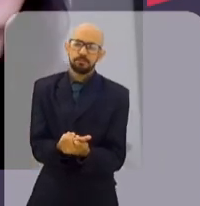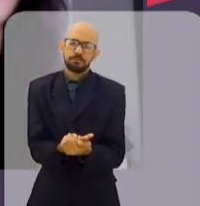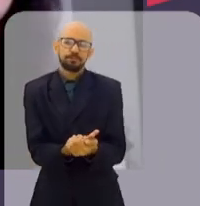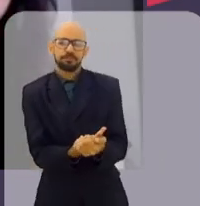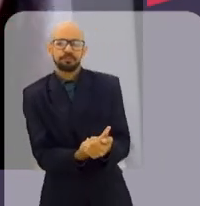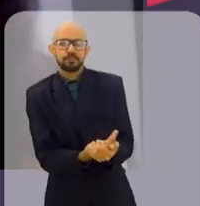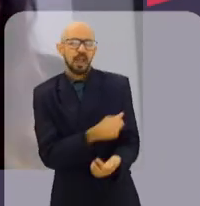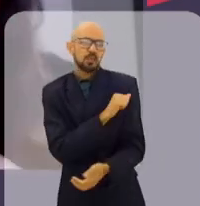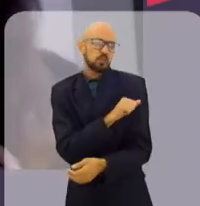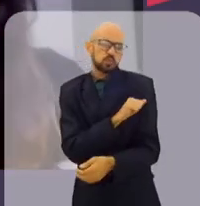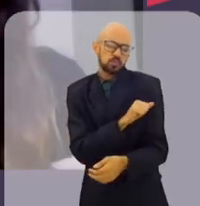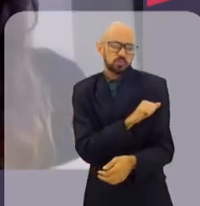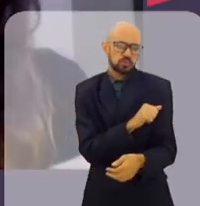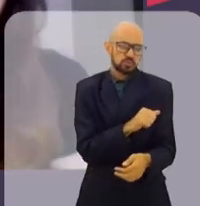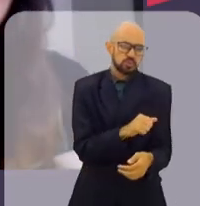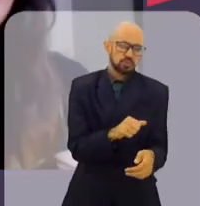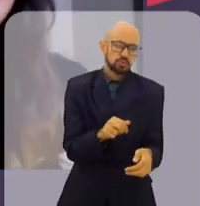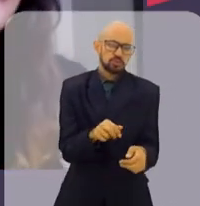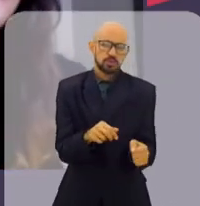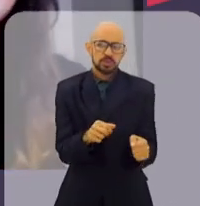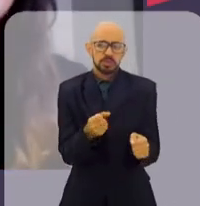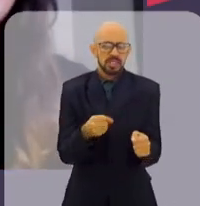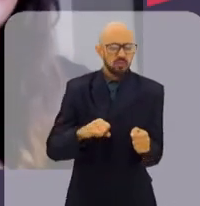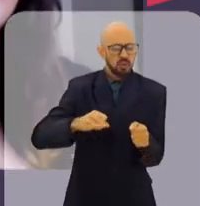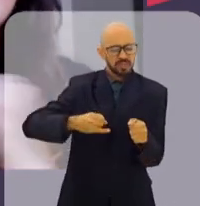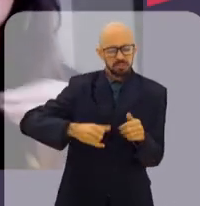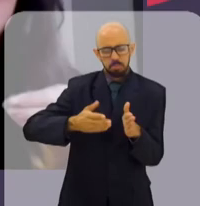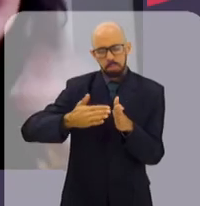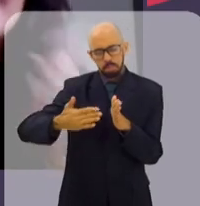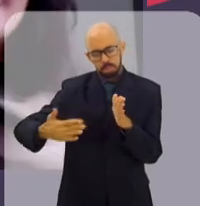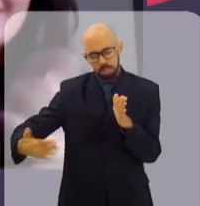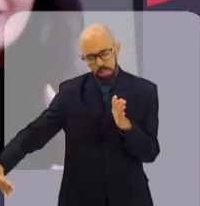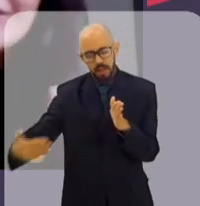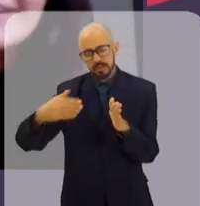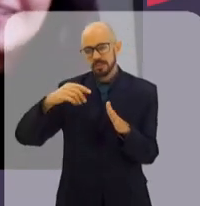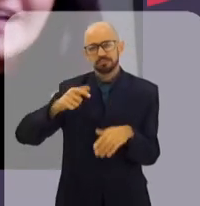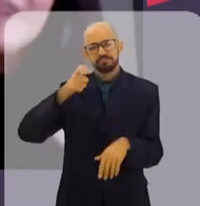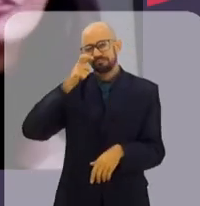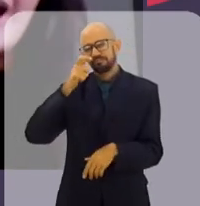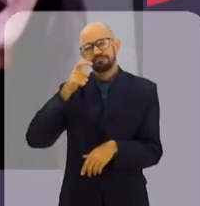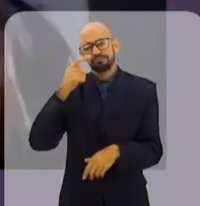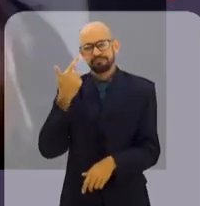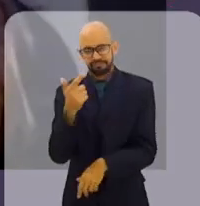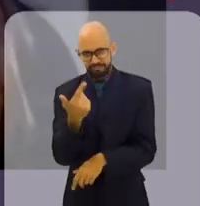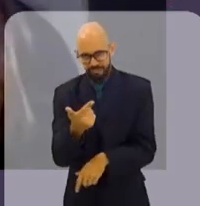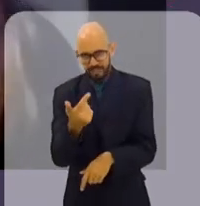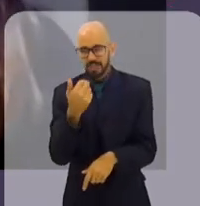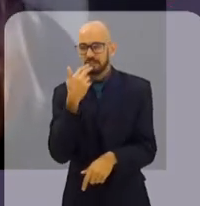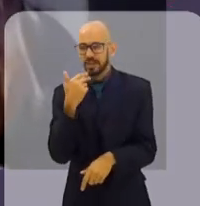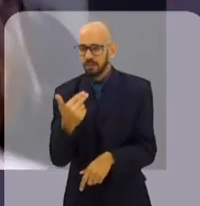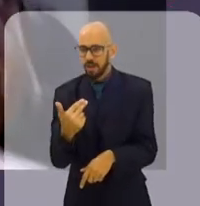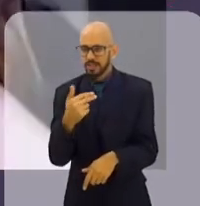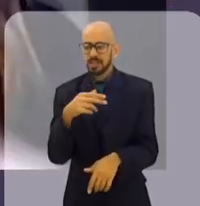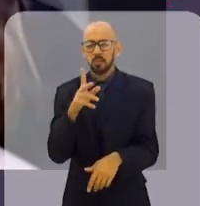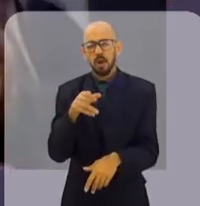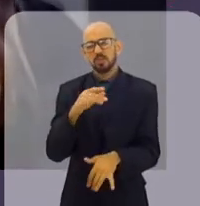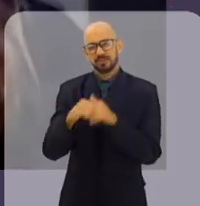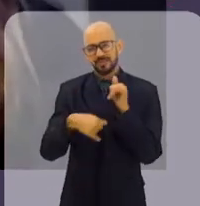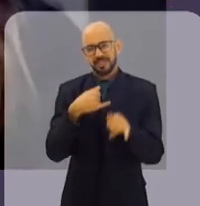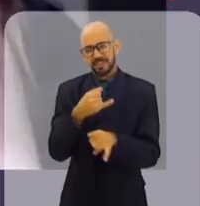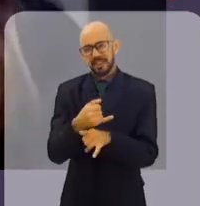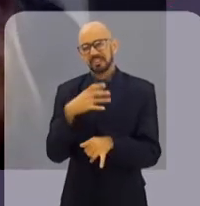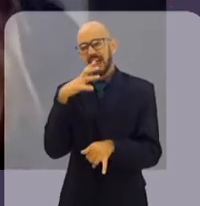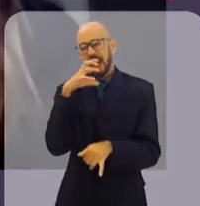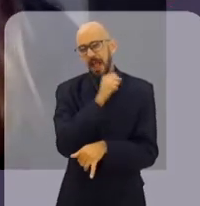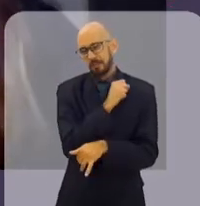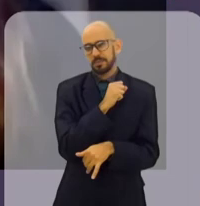grande, talvez no meio ali já perdesse um pouco o interesse. Pensa nessa linguagem da internet, que é rápida. Então, tem todas essas